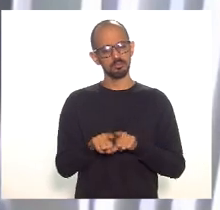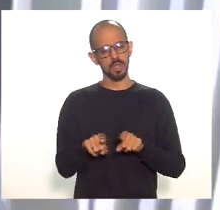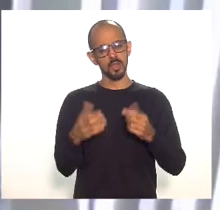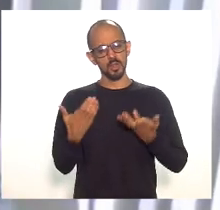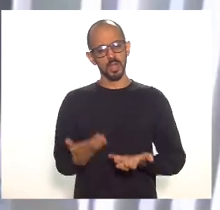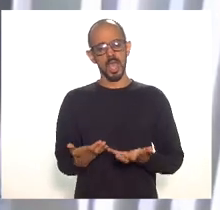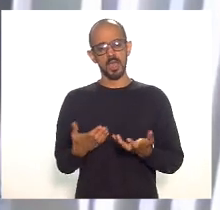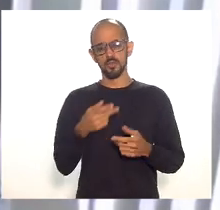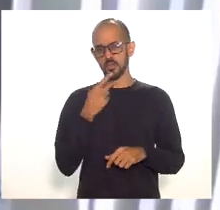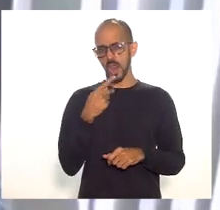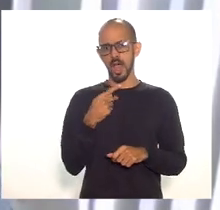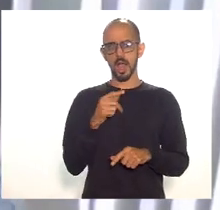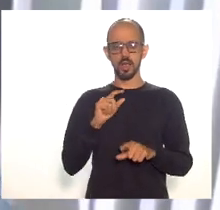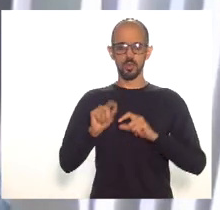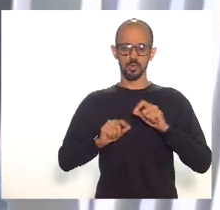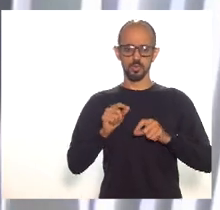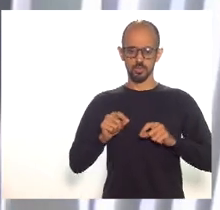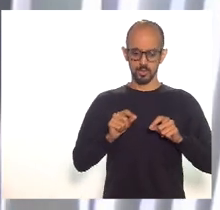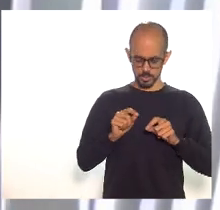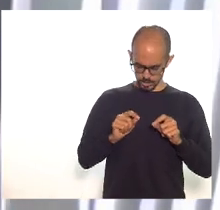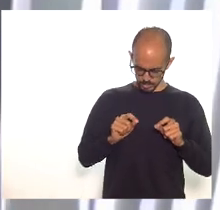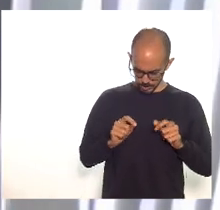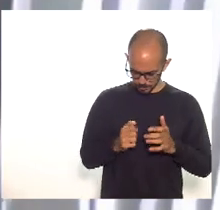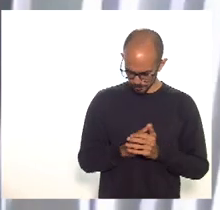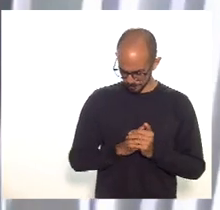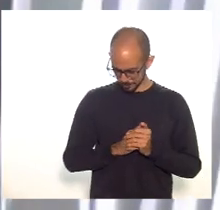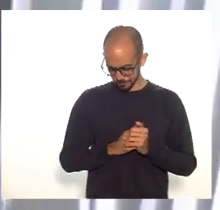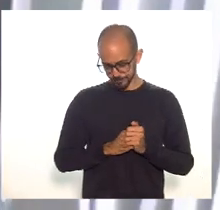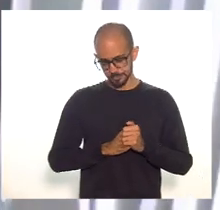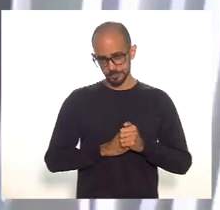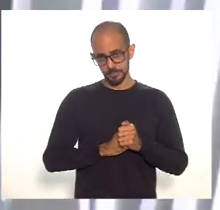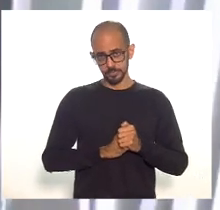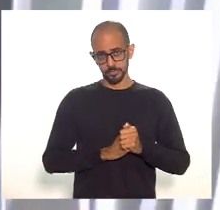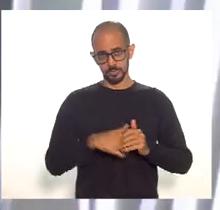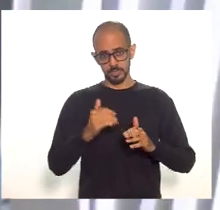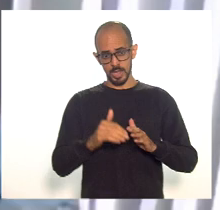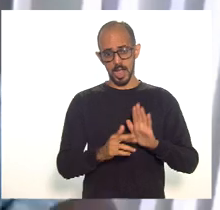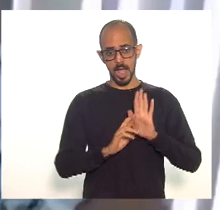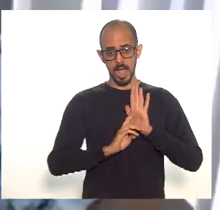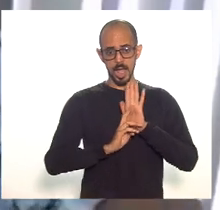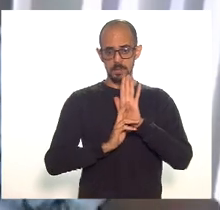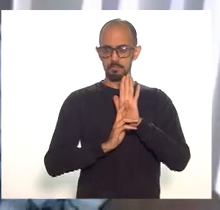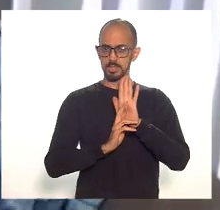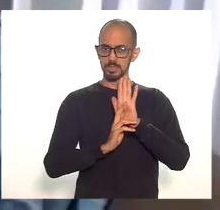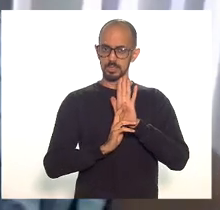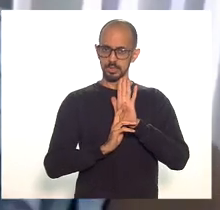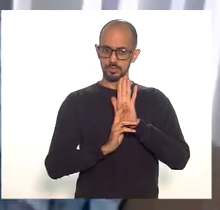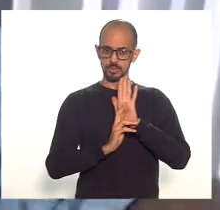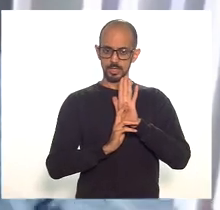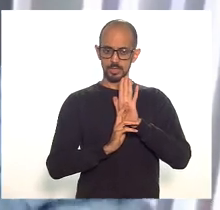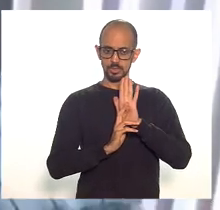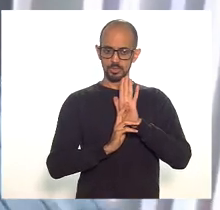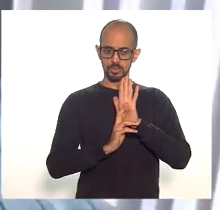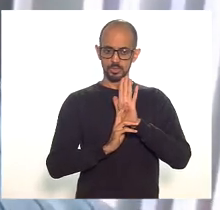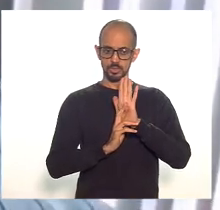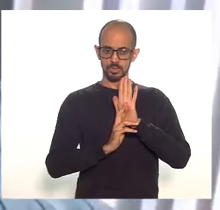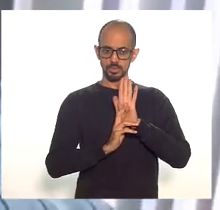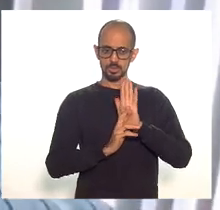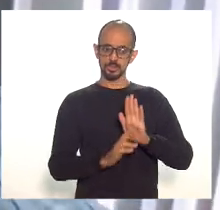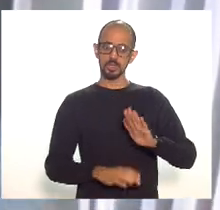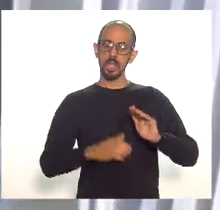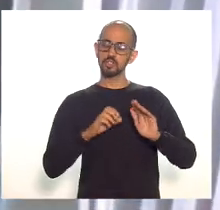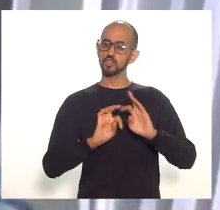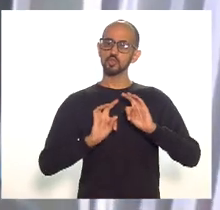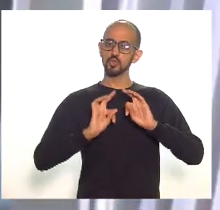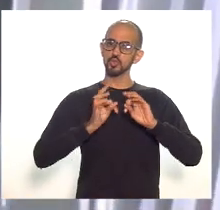ressaltar também a expressiva, a representatividade, melhor dizendo, das entidades que ali